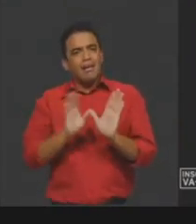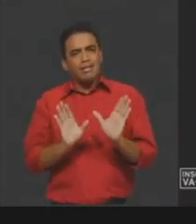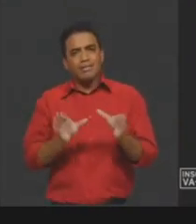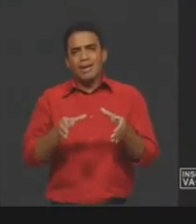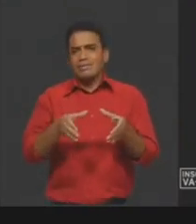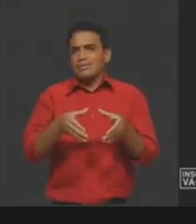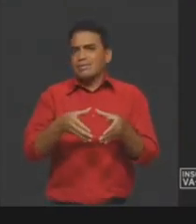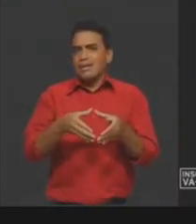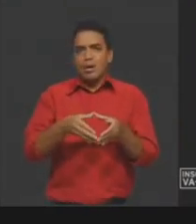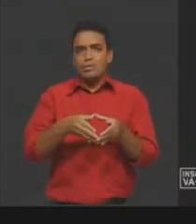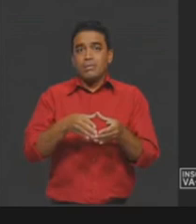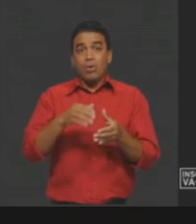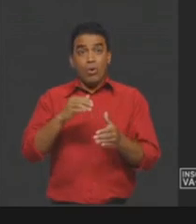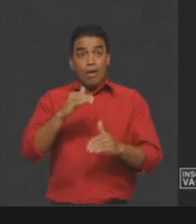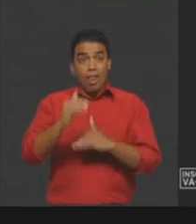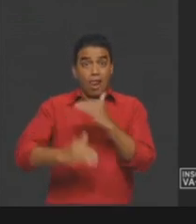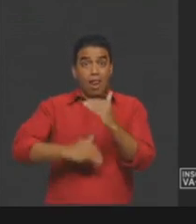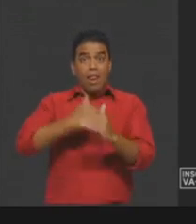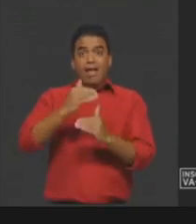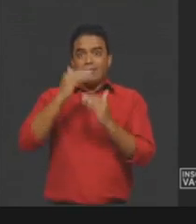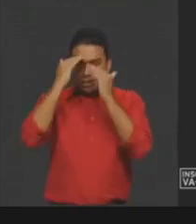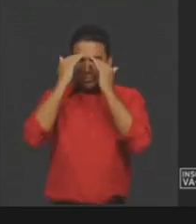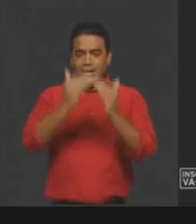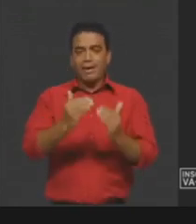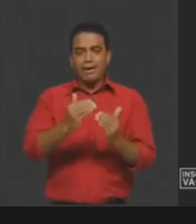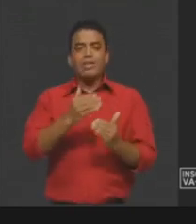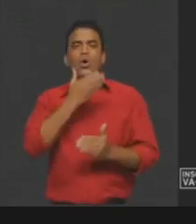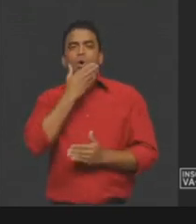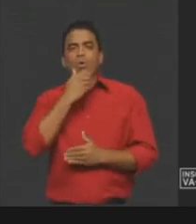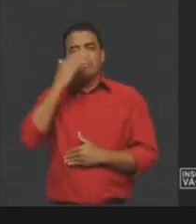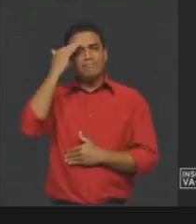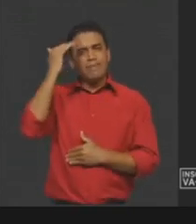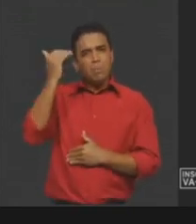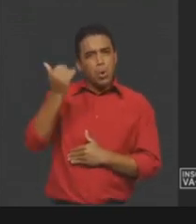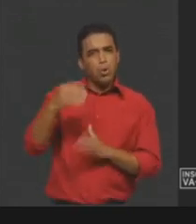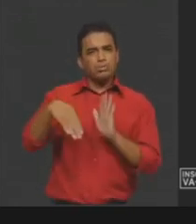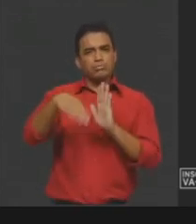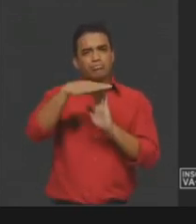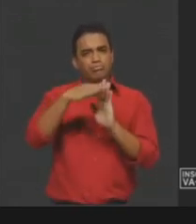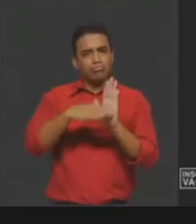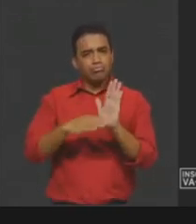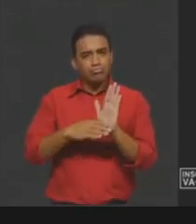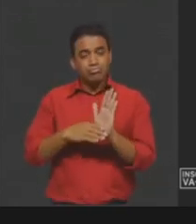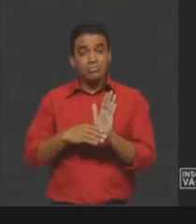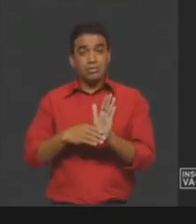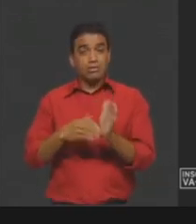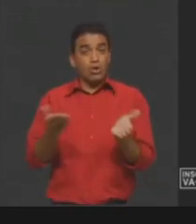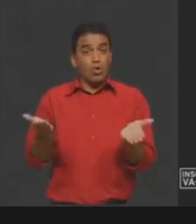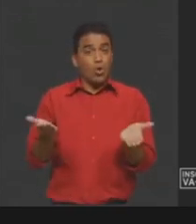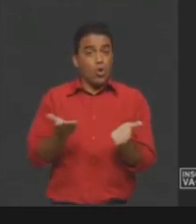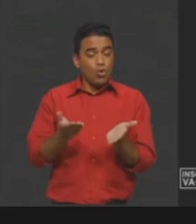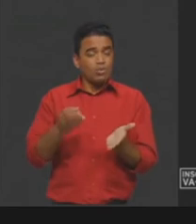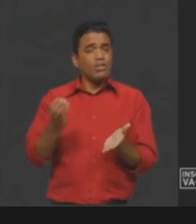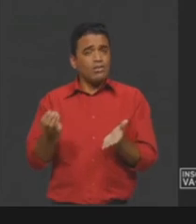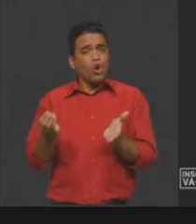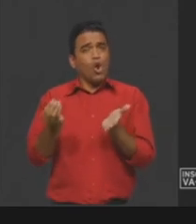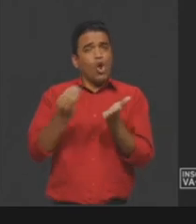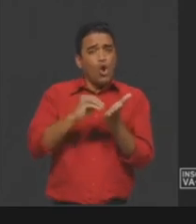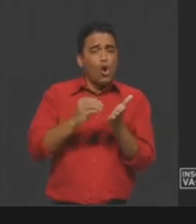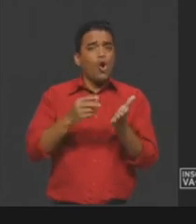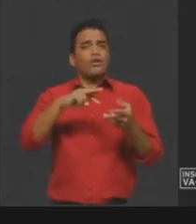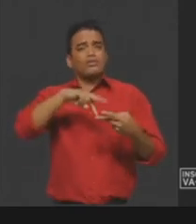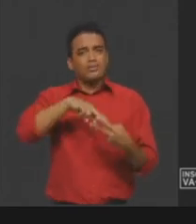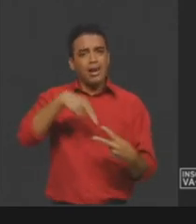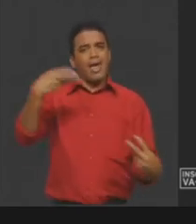não considerava a evolução, classificação de Linneu, famoso Linneu, as classificações modernas que usam a genética e também a